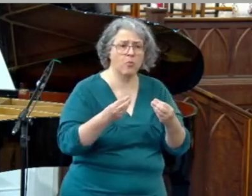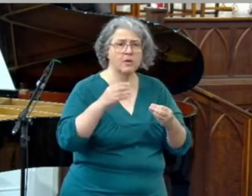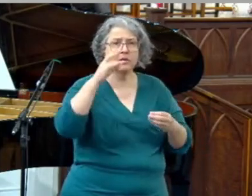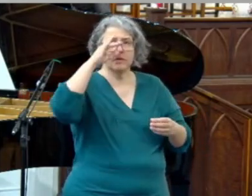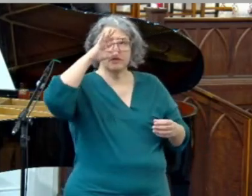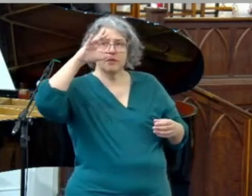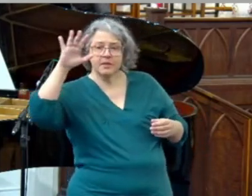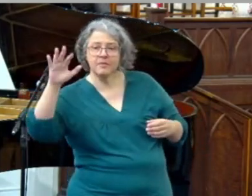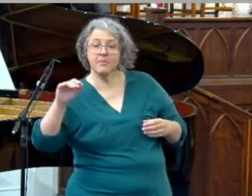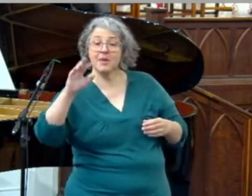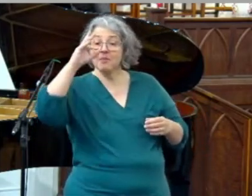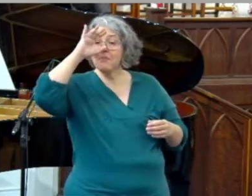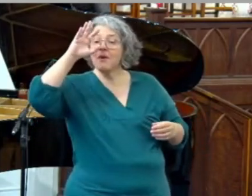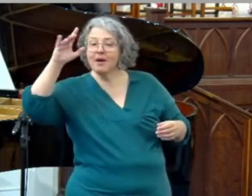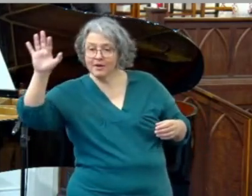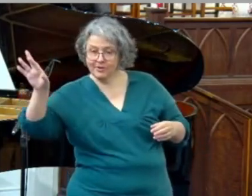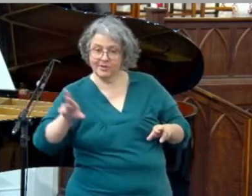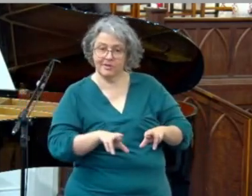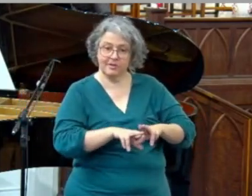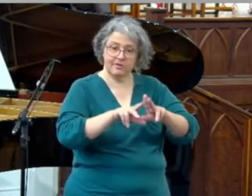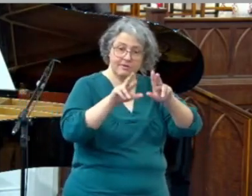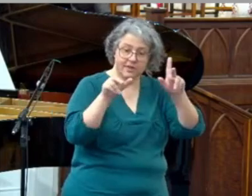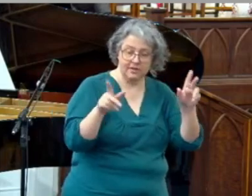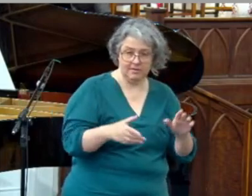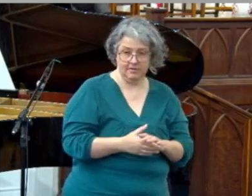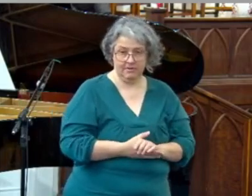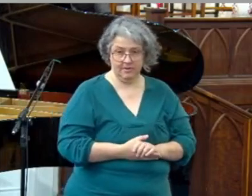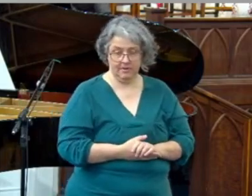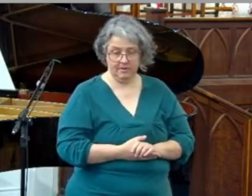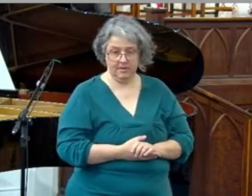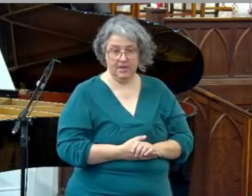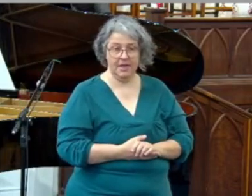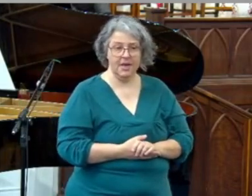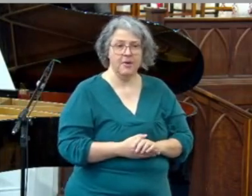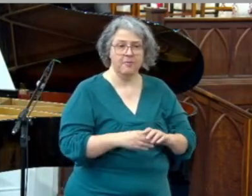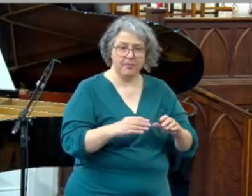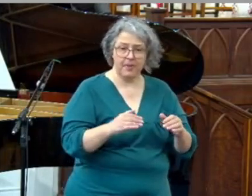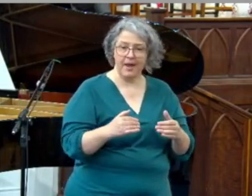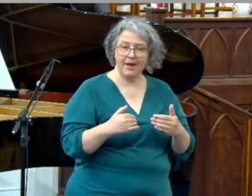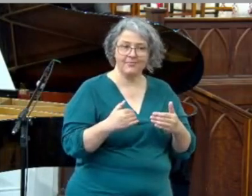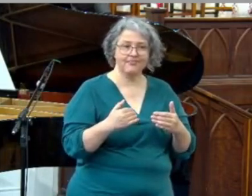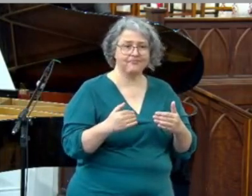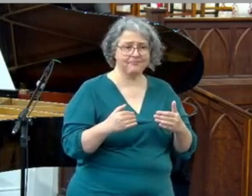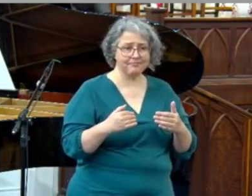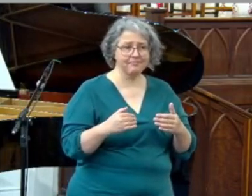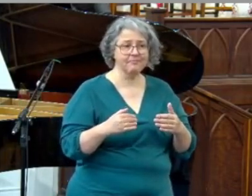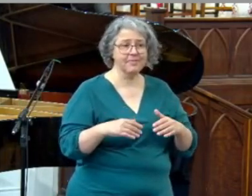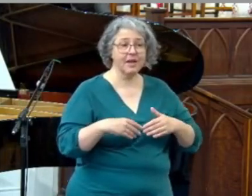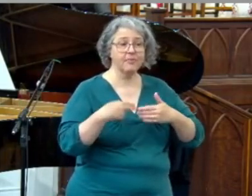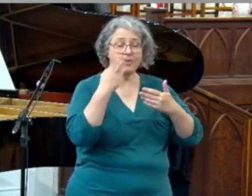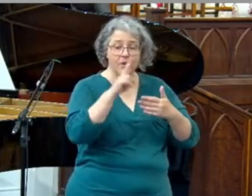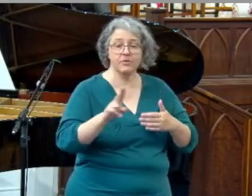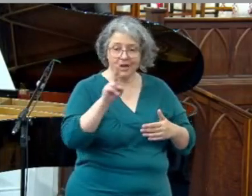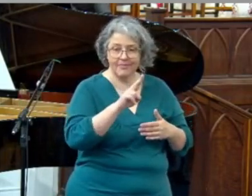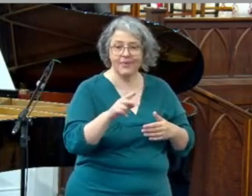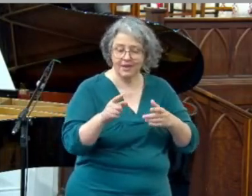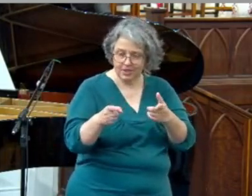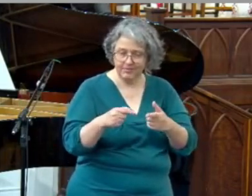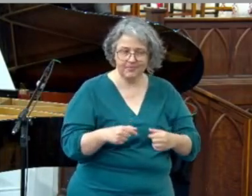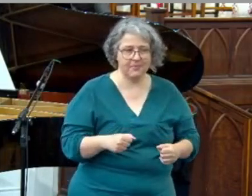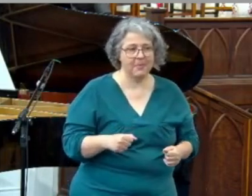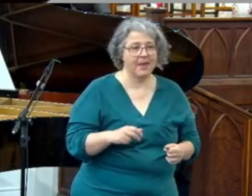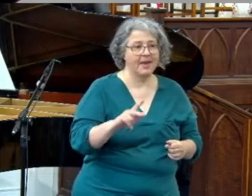são conhecidas nossas, aquelas famosas hipérboles ou figuras de exagero. Quando eu